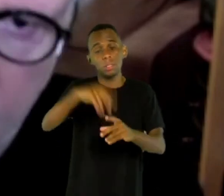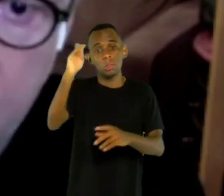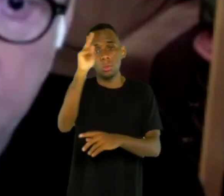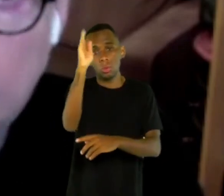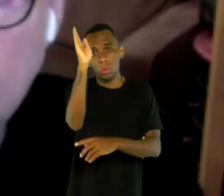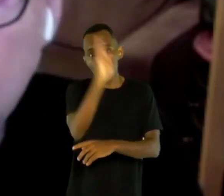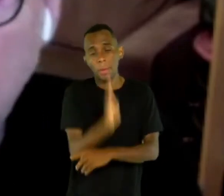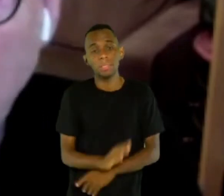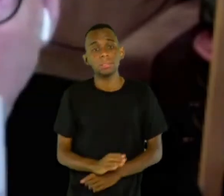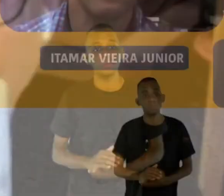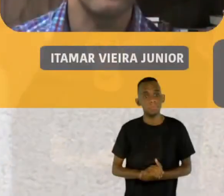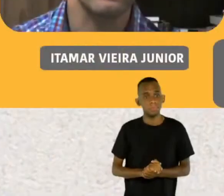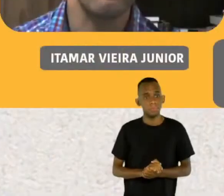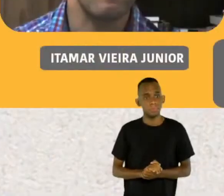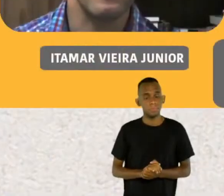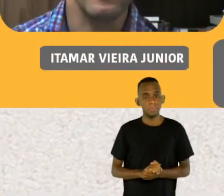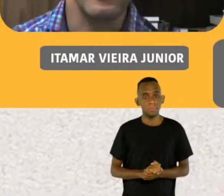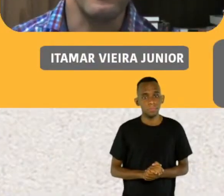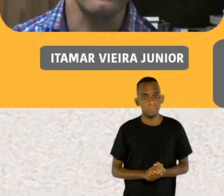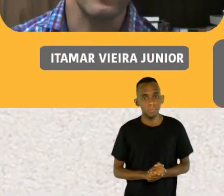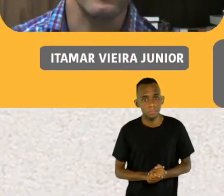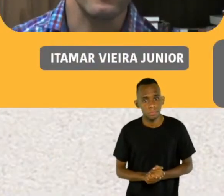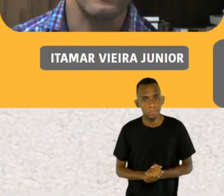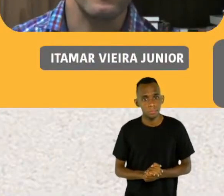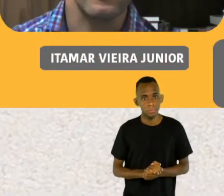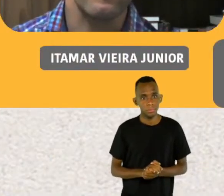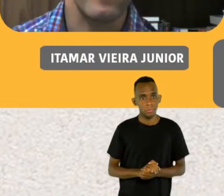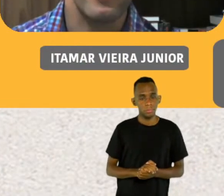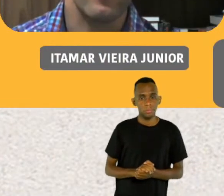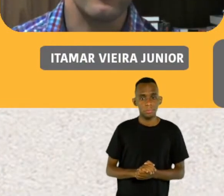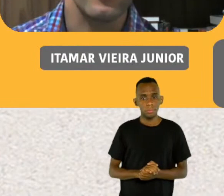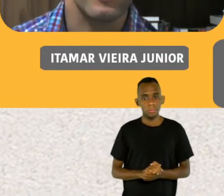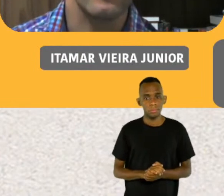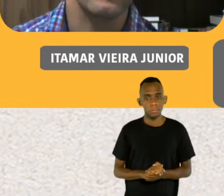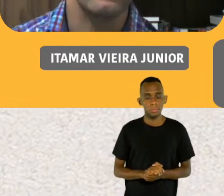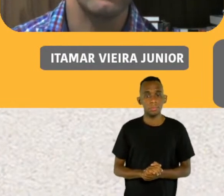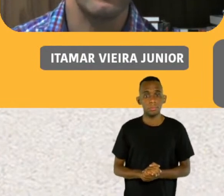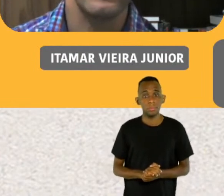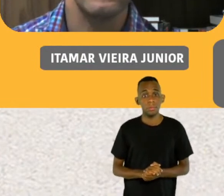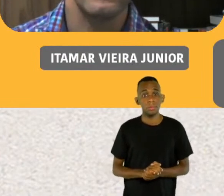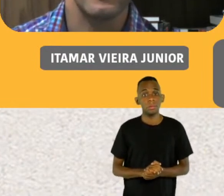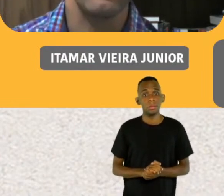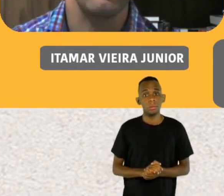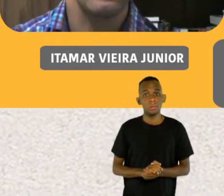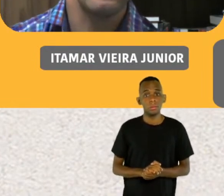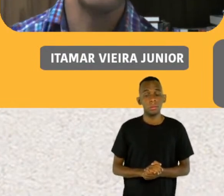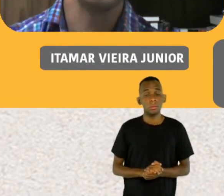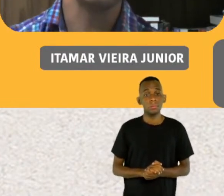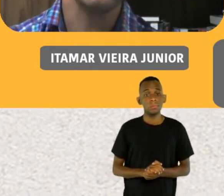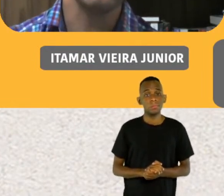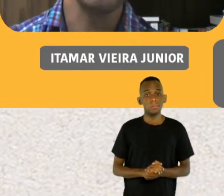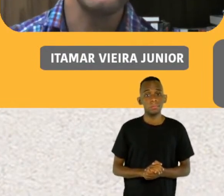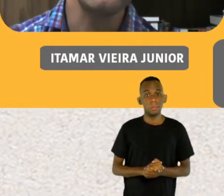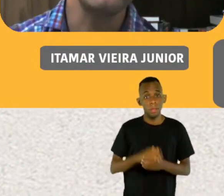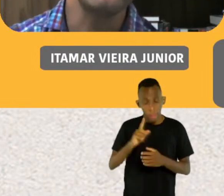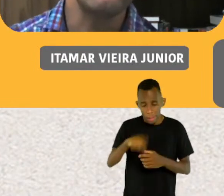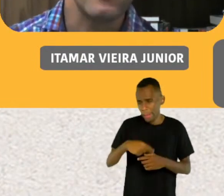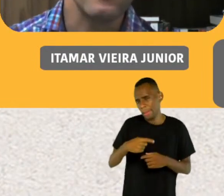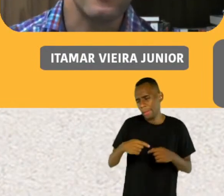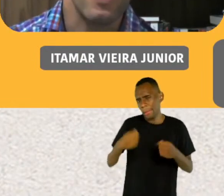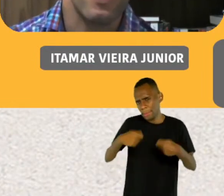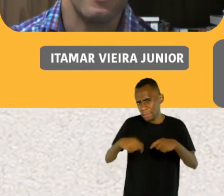E uma coisa que você, acho que isso que transfere a honestidade à história, Sérgio, é mostrar também